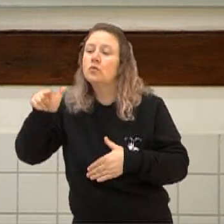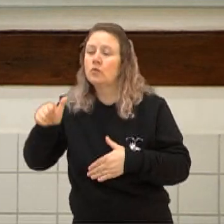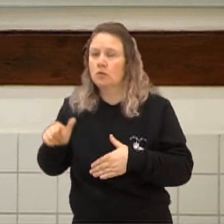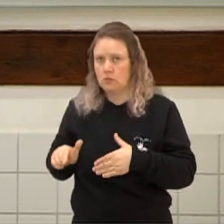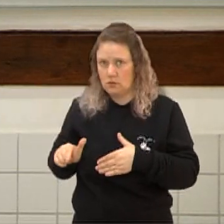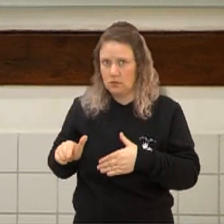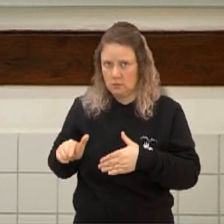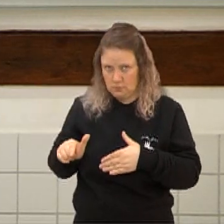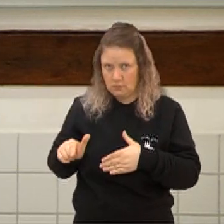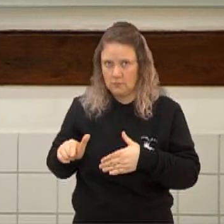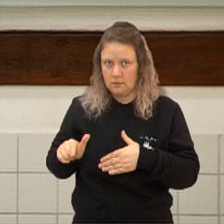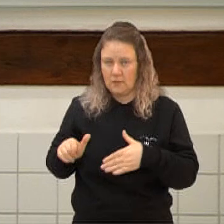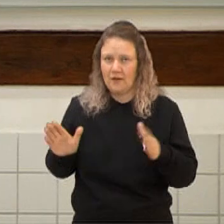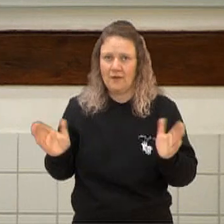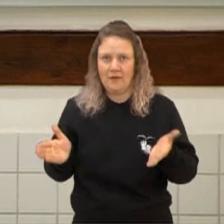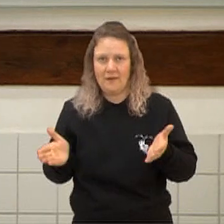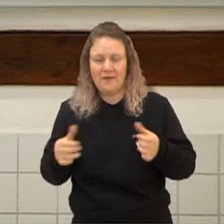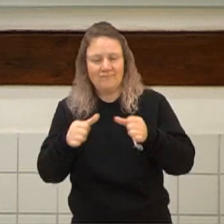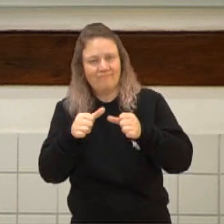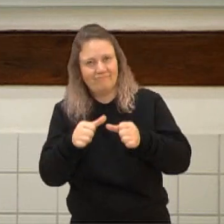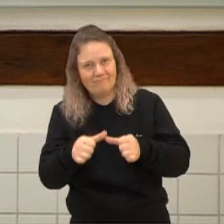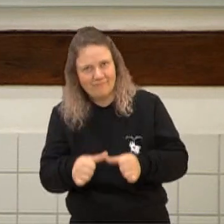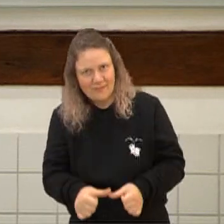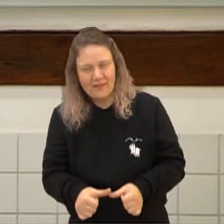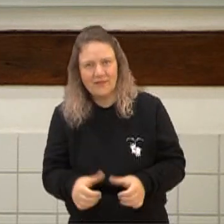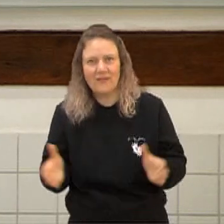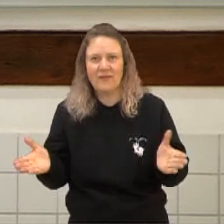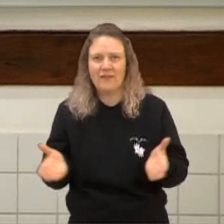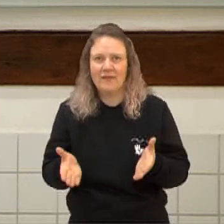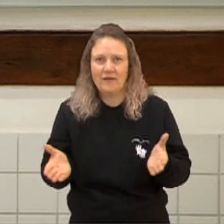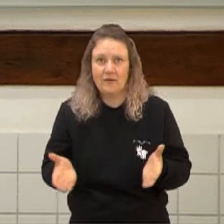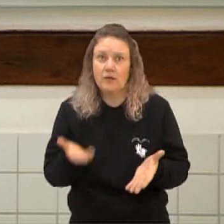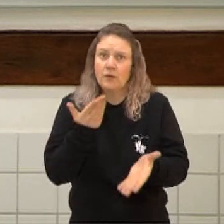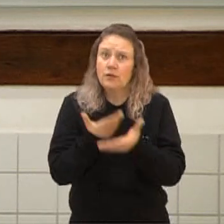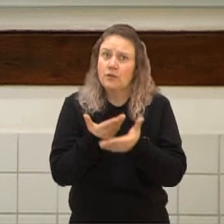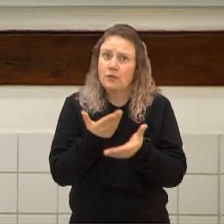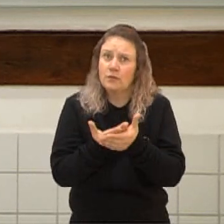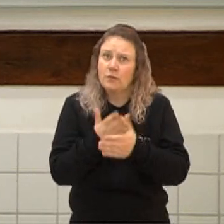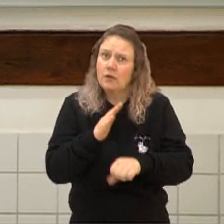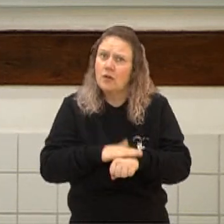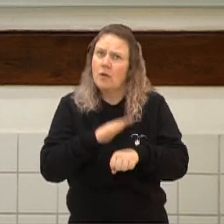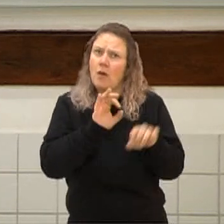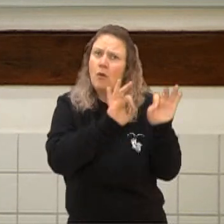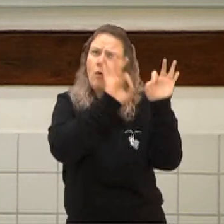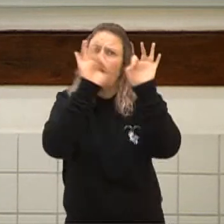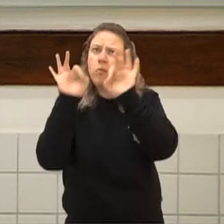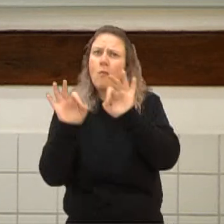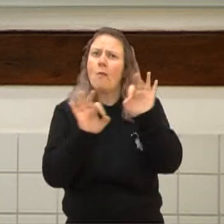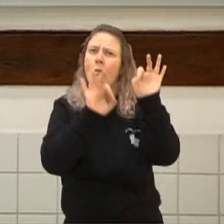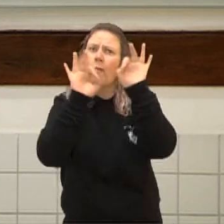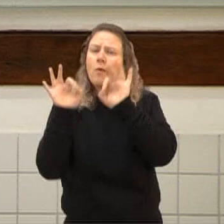Então, fico com vocês agora. Quero que vocês estudem um pouquinho mais os slides.